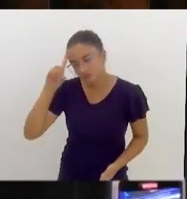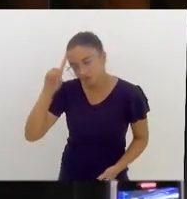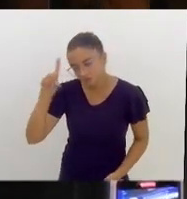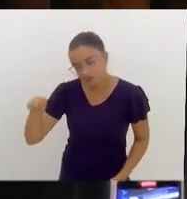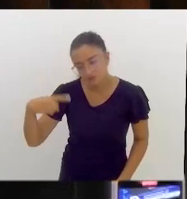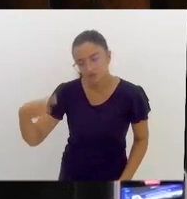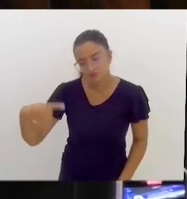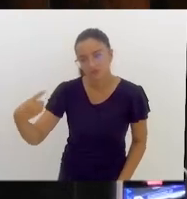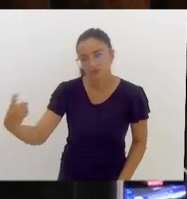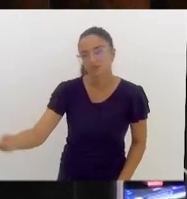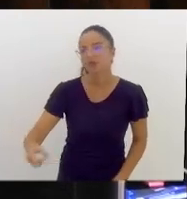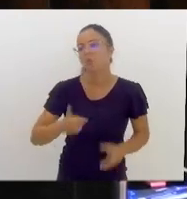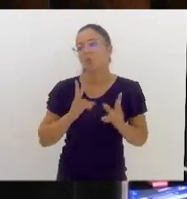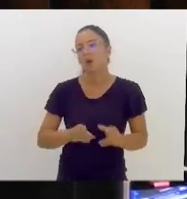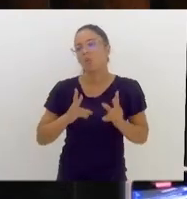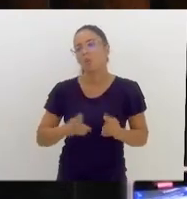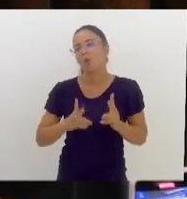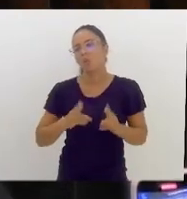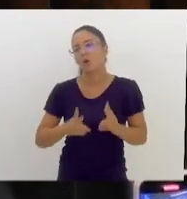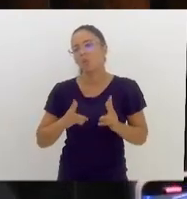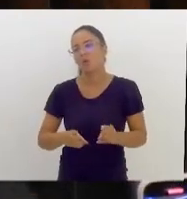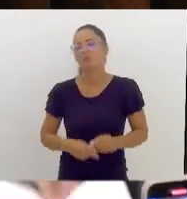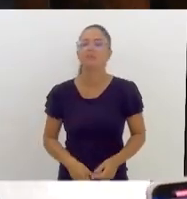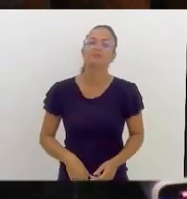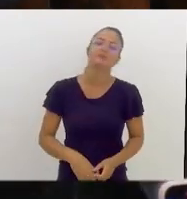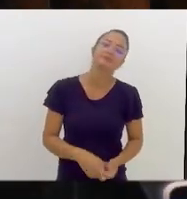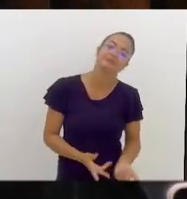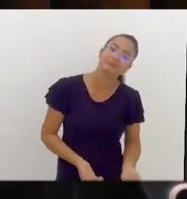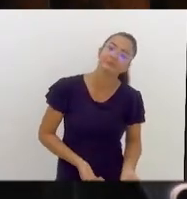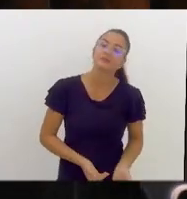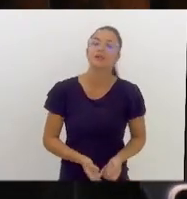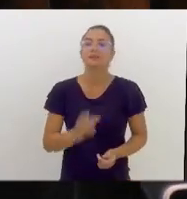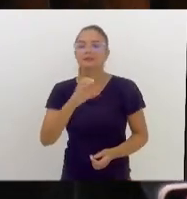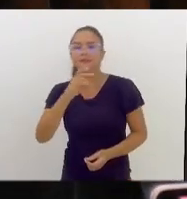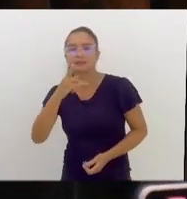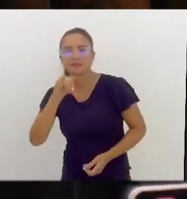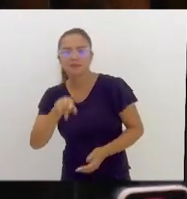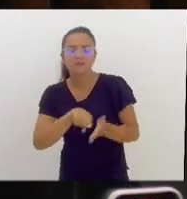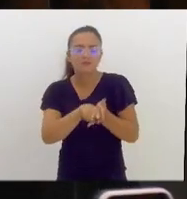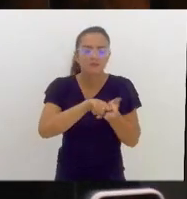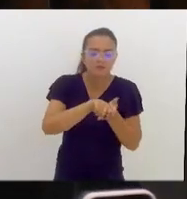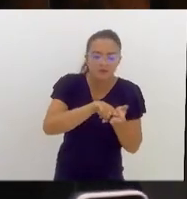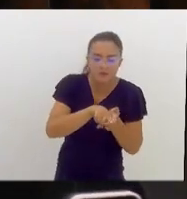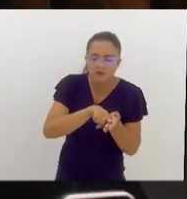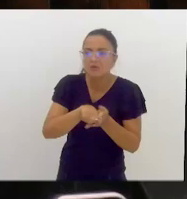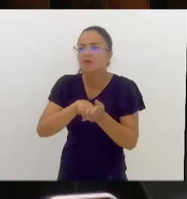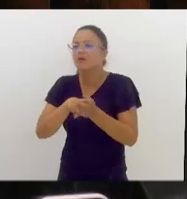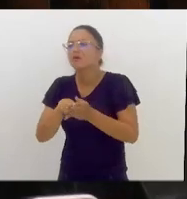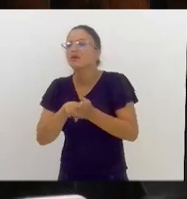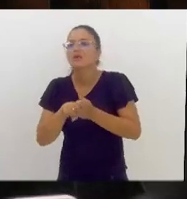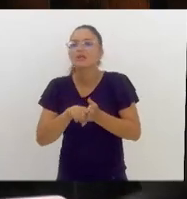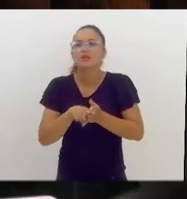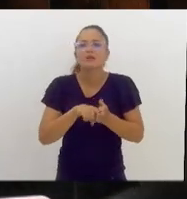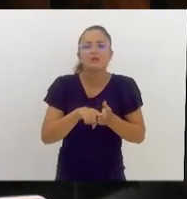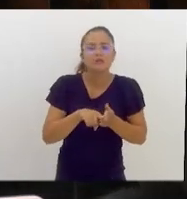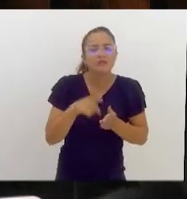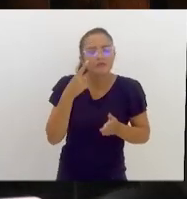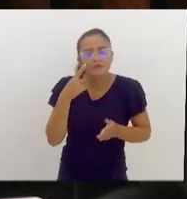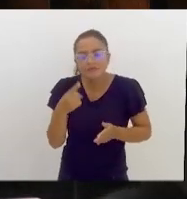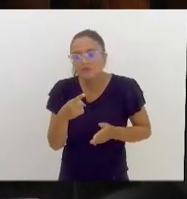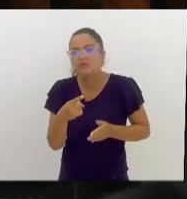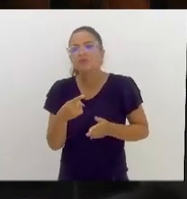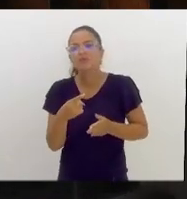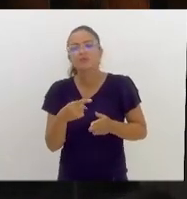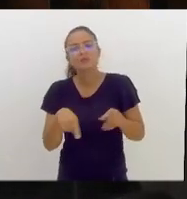Então, ou seja, a CPI fez o seu trabalho, investigou, ofereceu alternativas e agora, e mais, a senhora